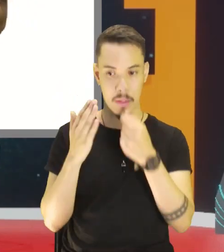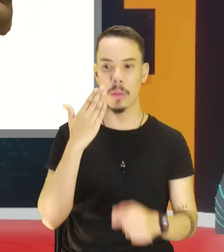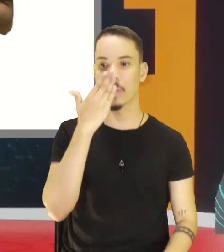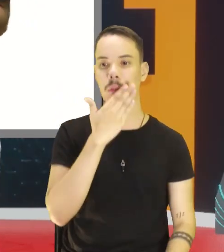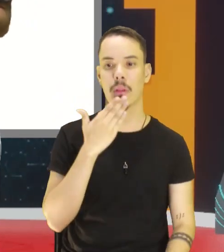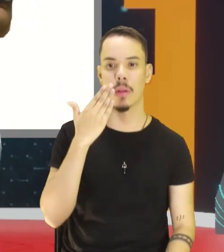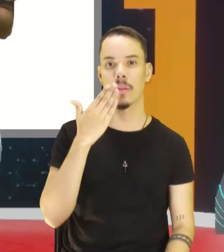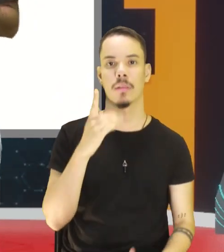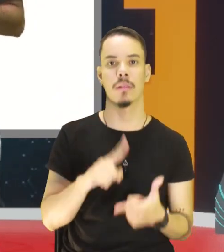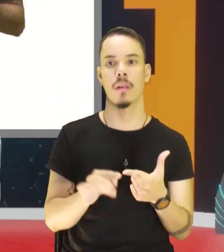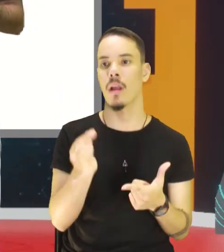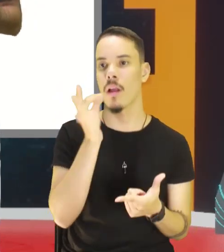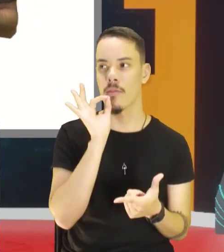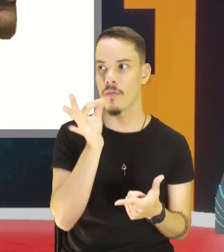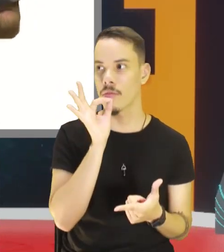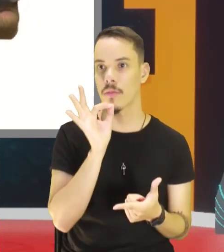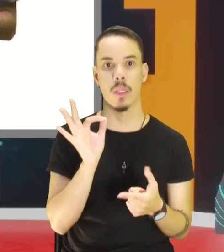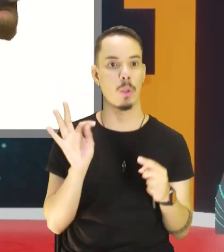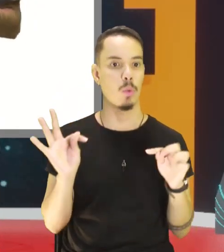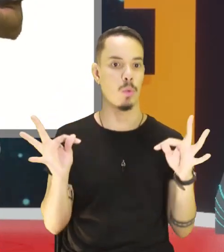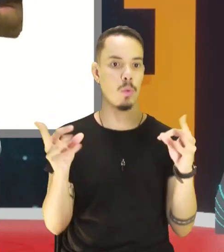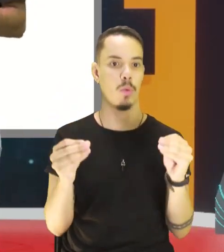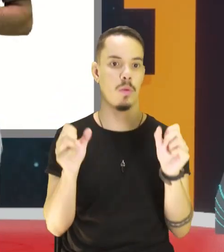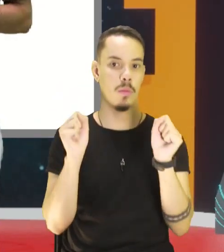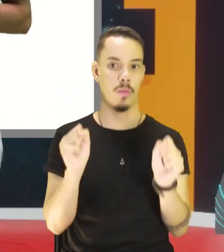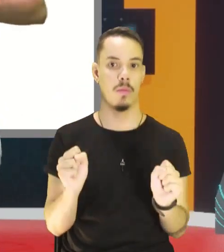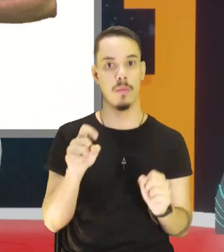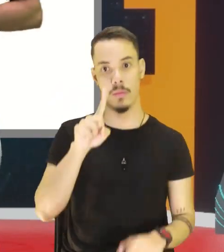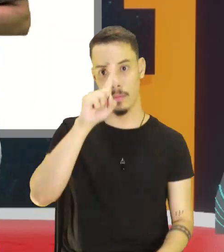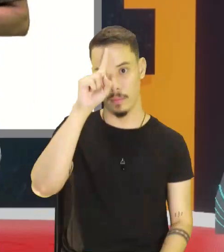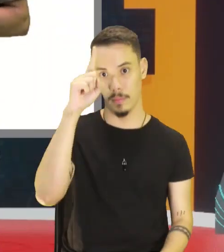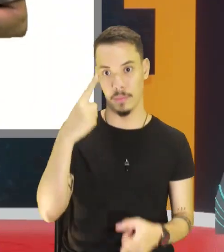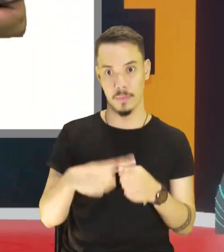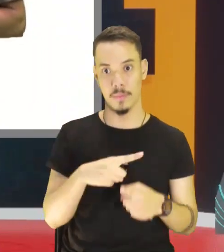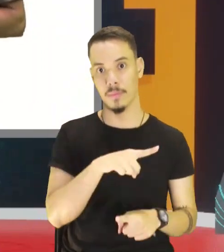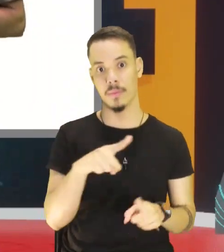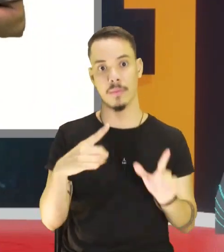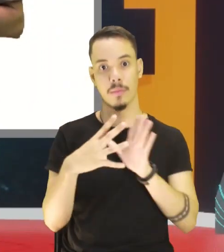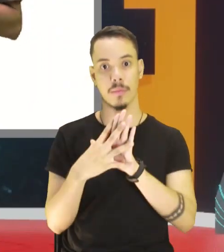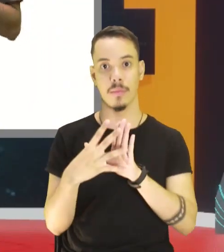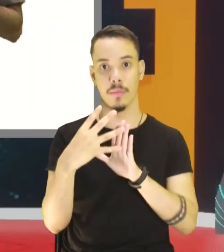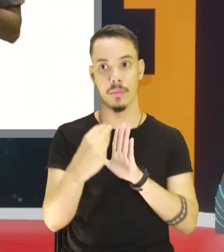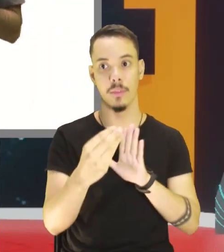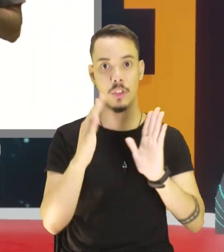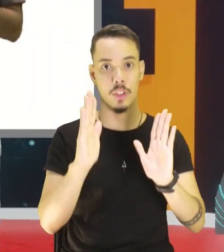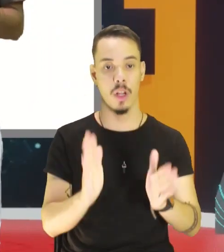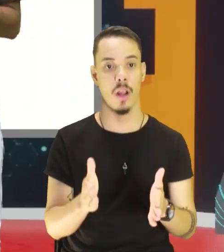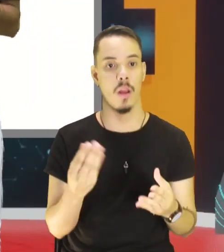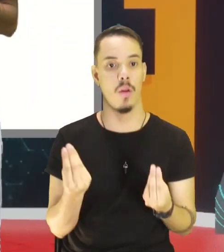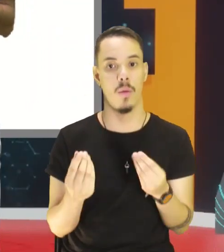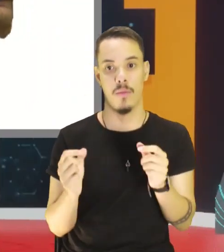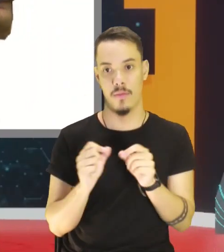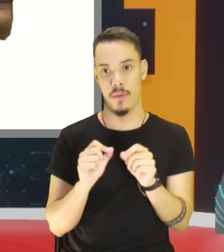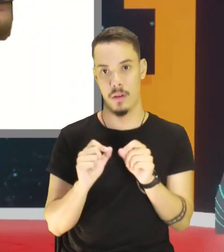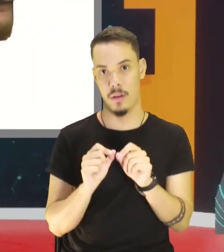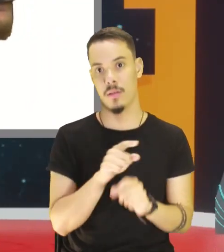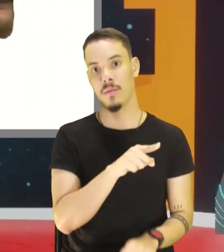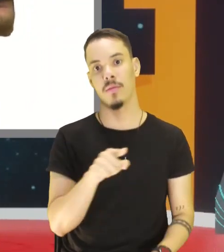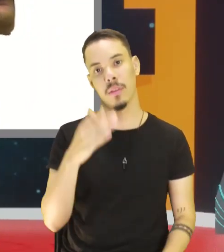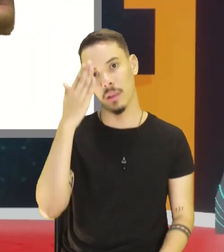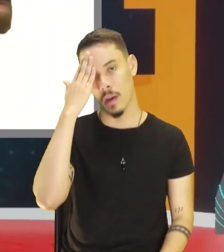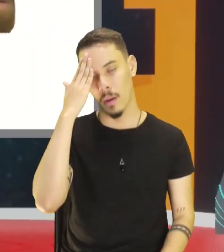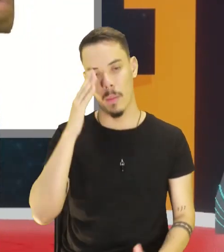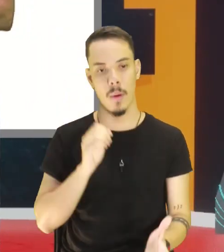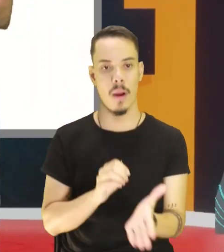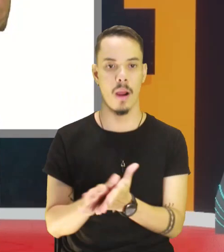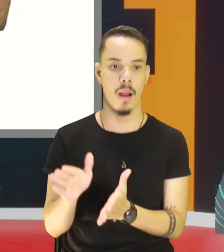de tudo que você tem, você pode criar ali, até porque você tem um padrão já, né, de como que você faz. Você já sabe quanto você gasta